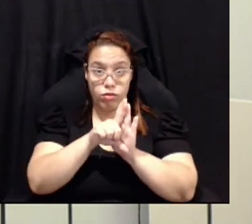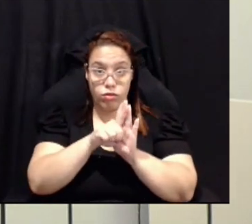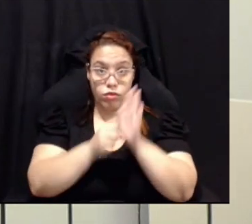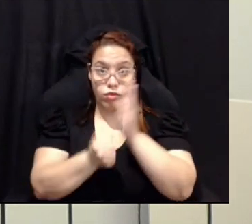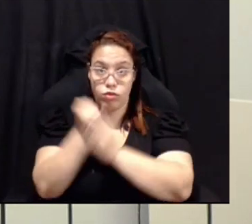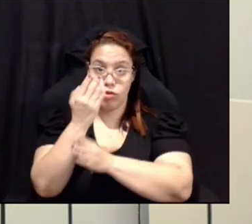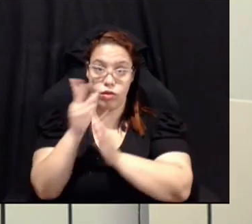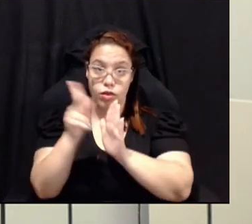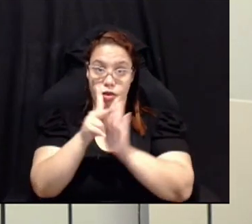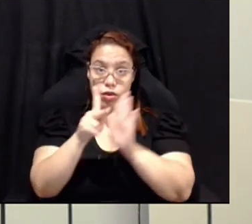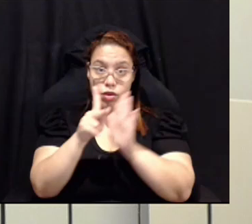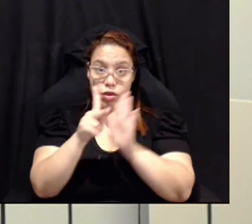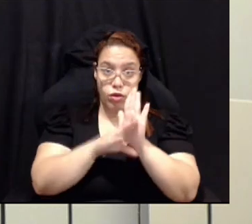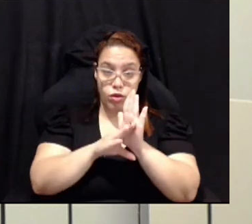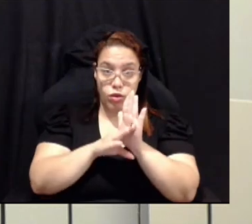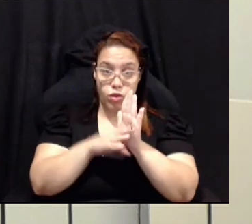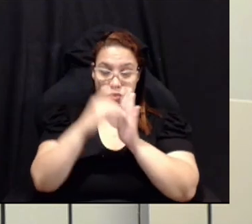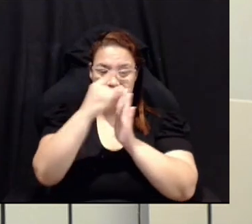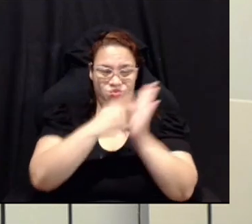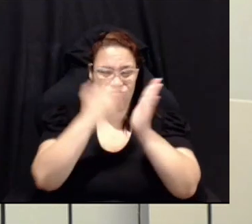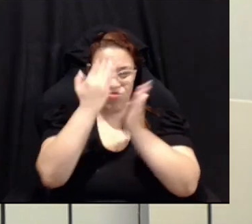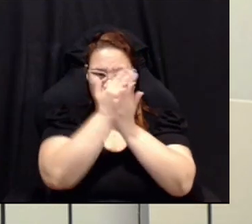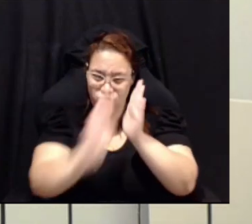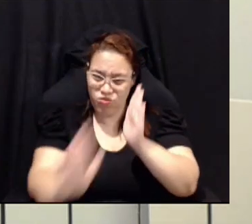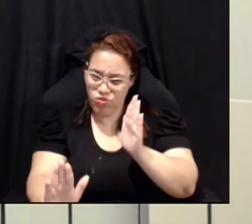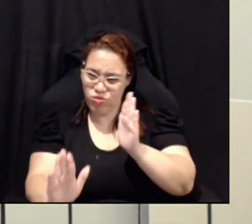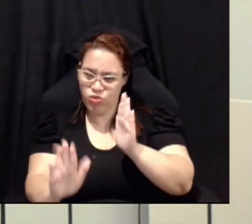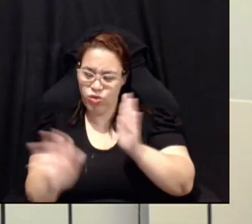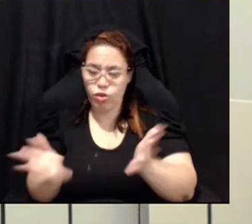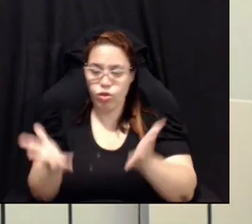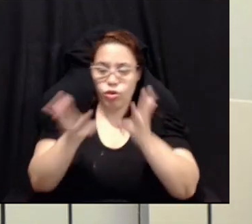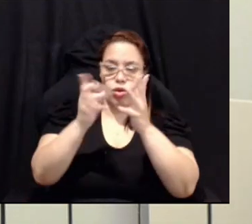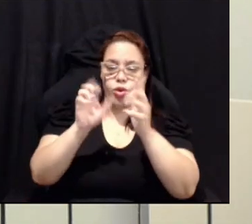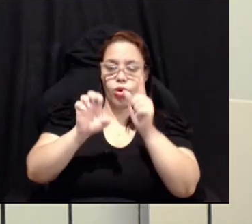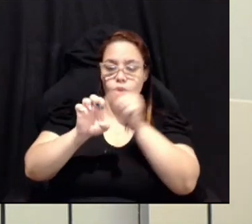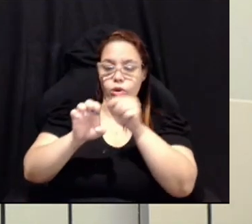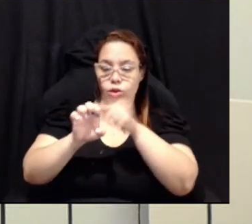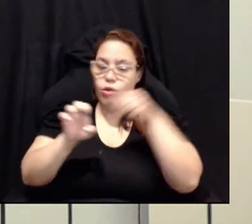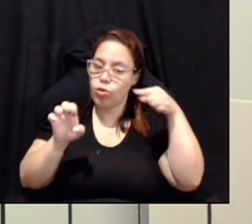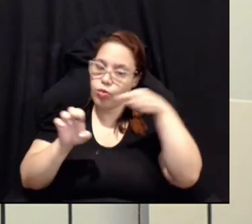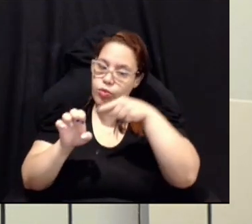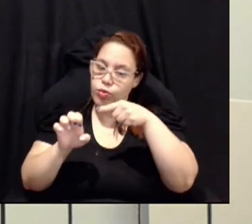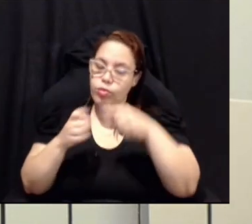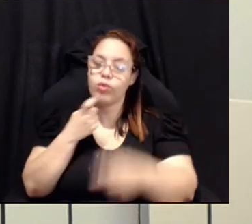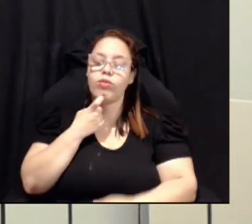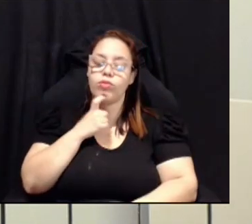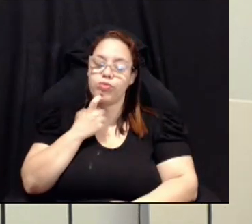de desburocratização e incentivo a pequenos empreendedores em Campinas.